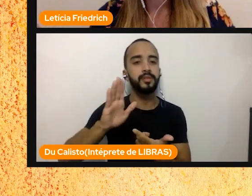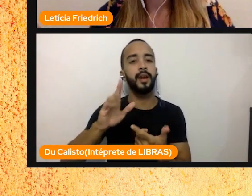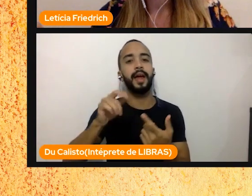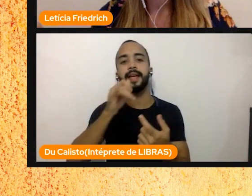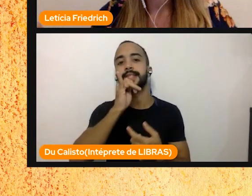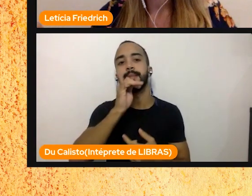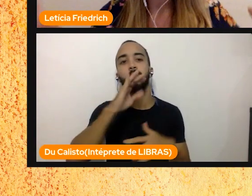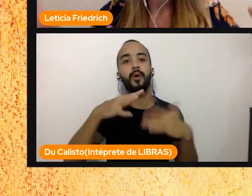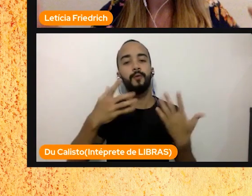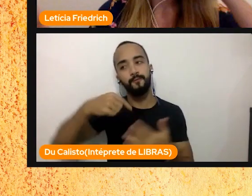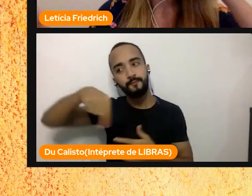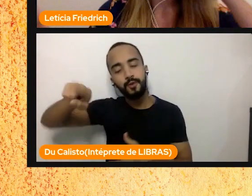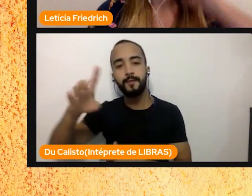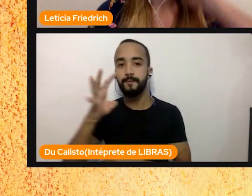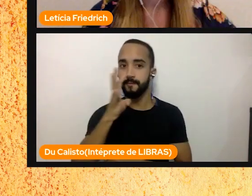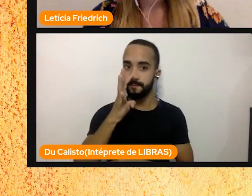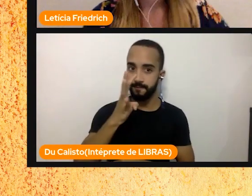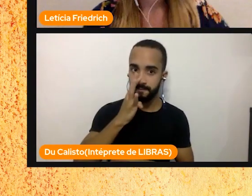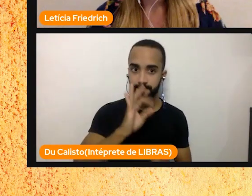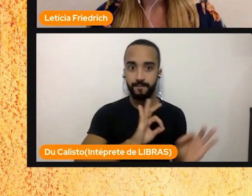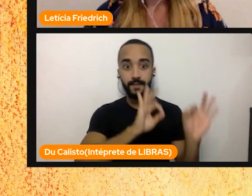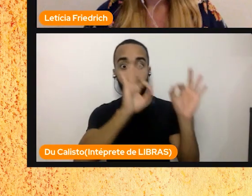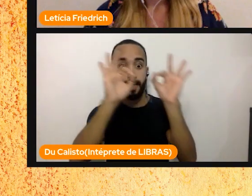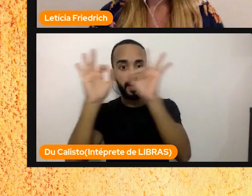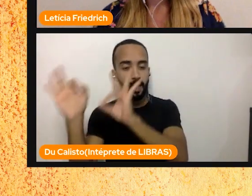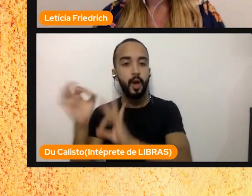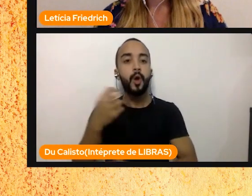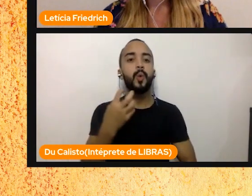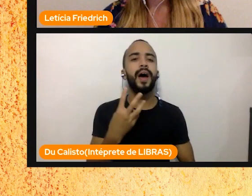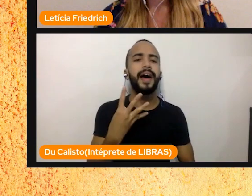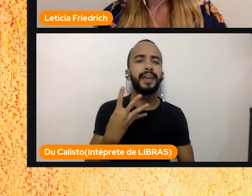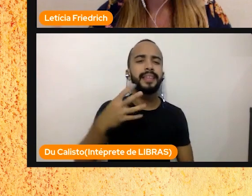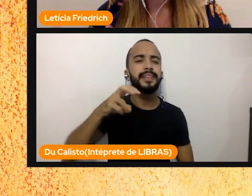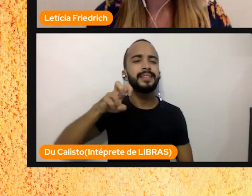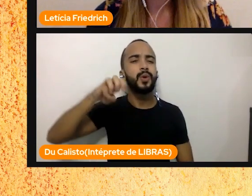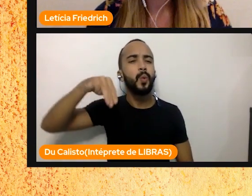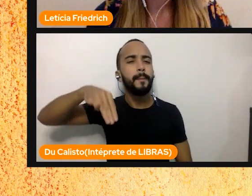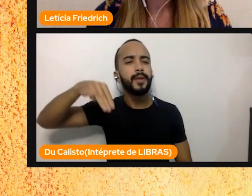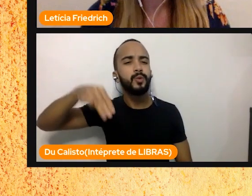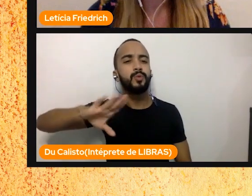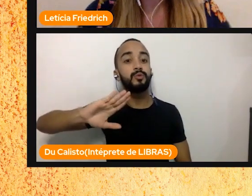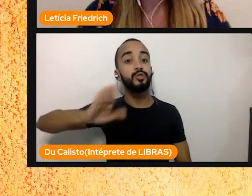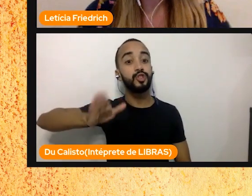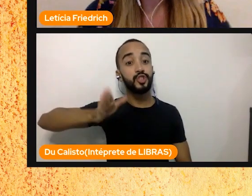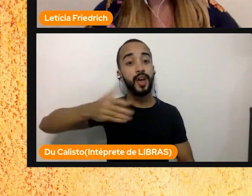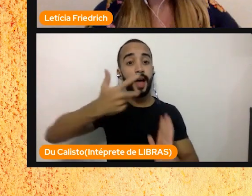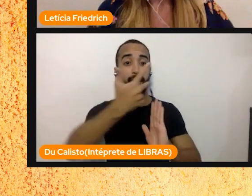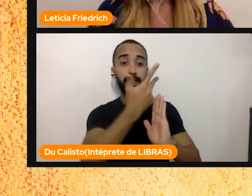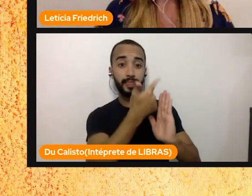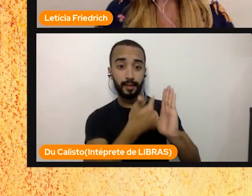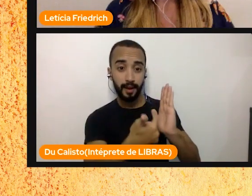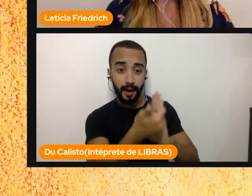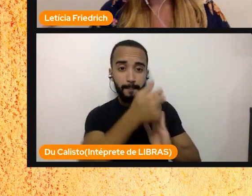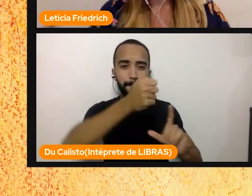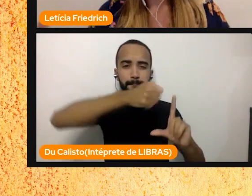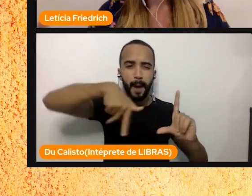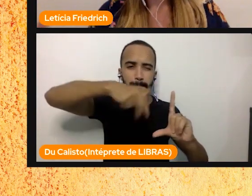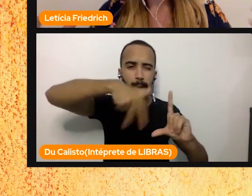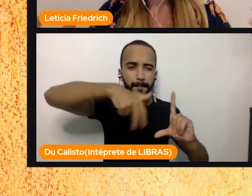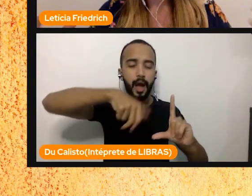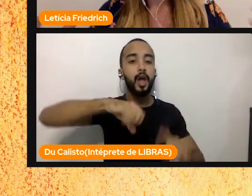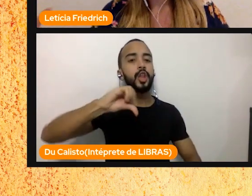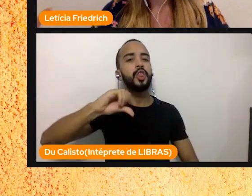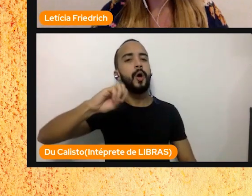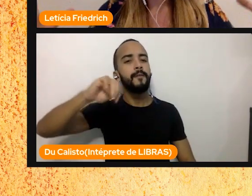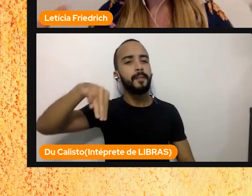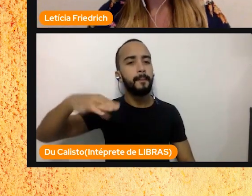dos 45 minutos que nós já tínhamos animado, e foi, tipo, 9 de março do ano passado, assim. Nós fomos com a equipe toda